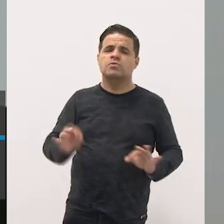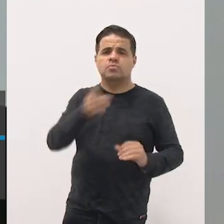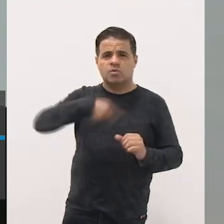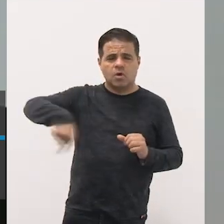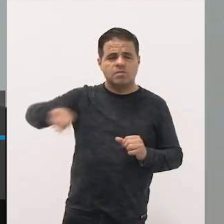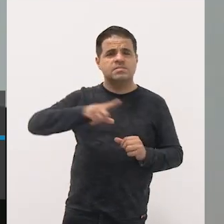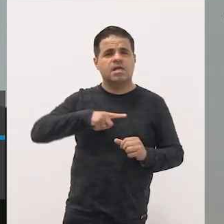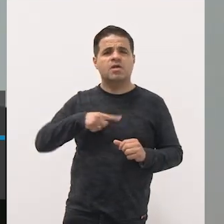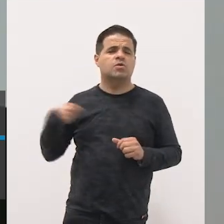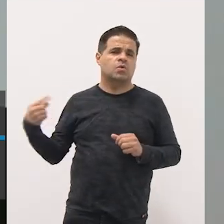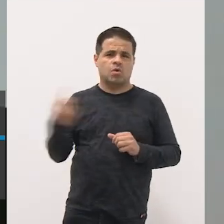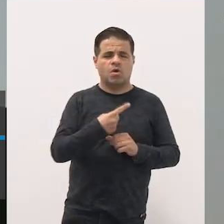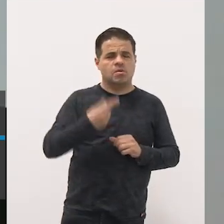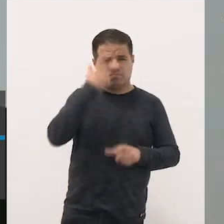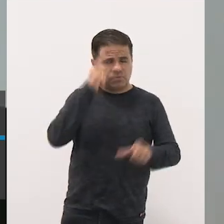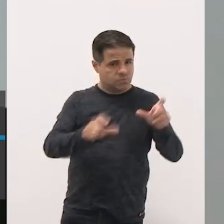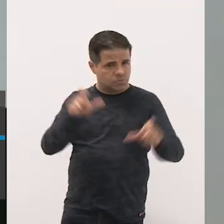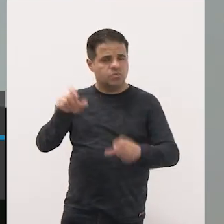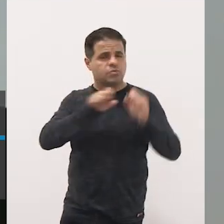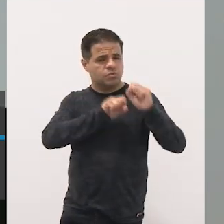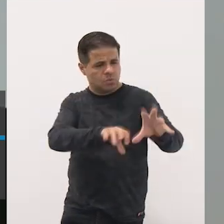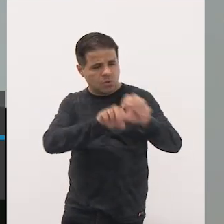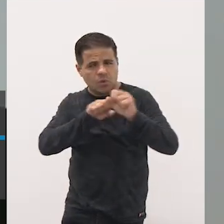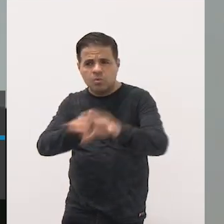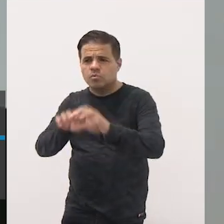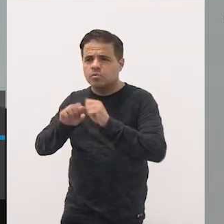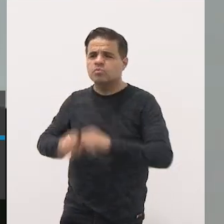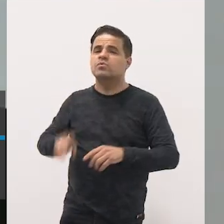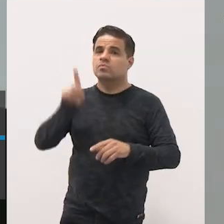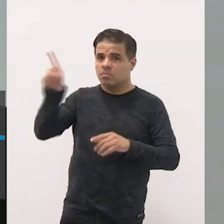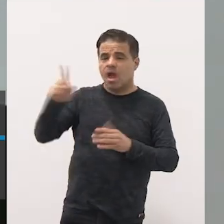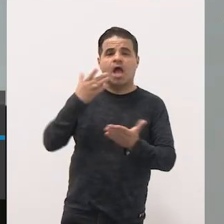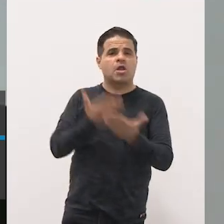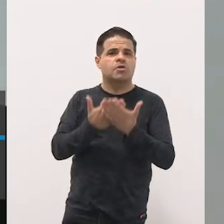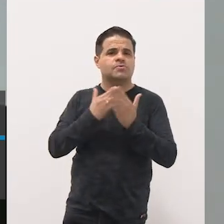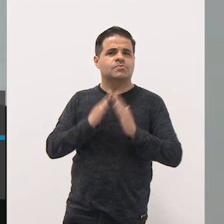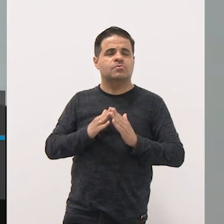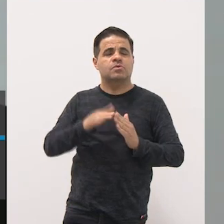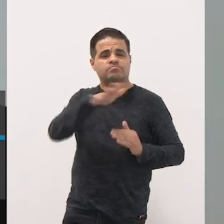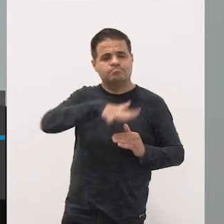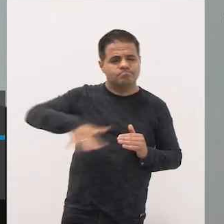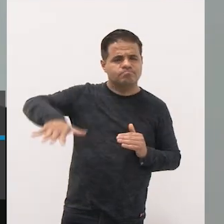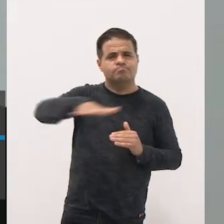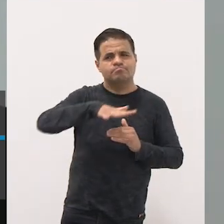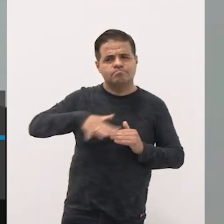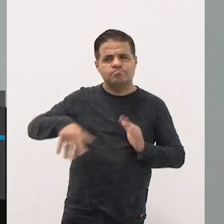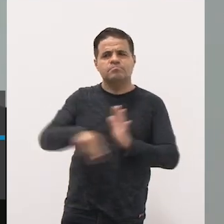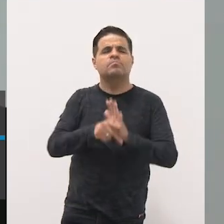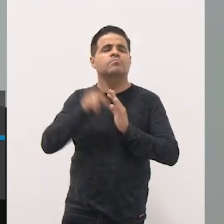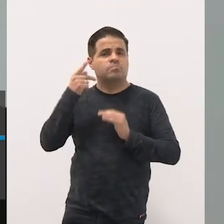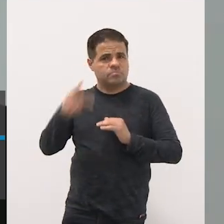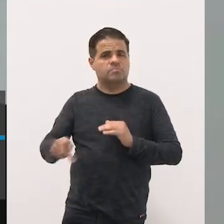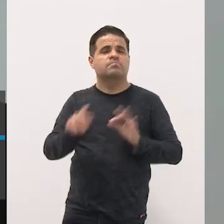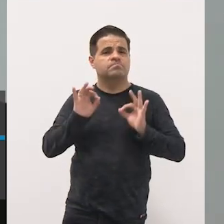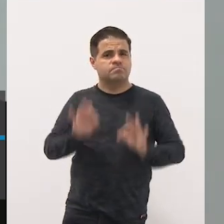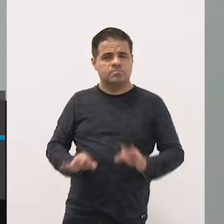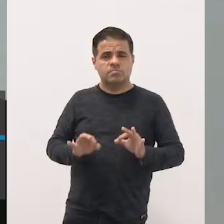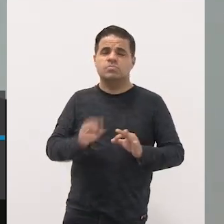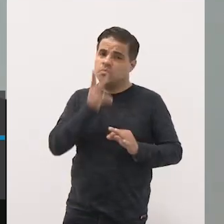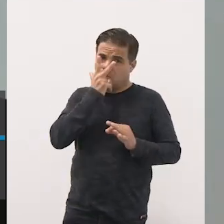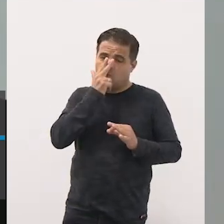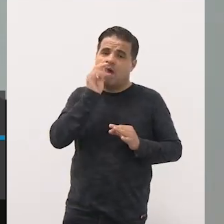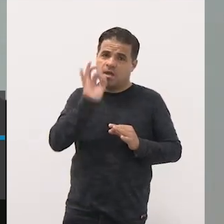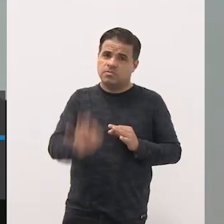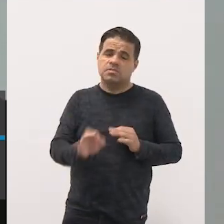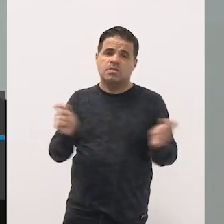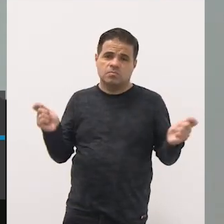tem, entre nós, educadores e os colaboradores que estão lá na escola, um espaço propício para isso, né? E eu acho que